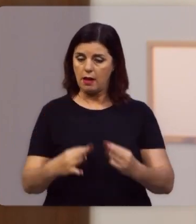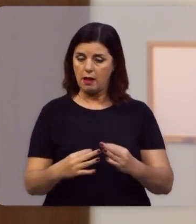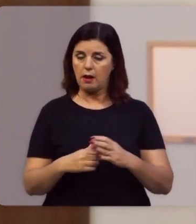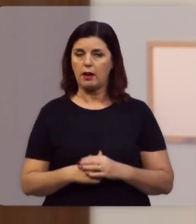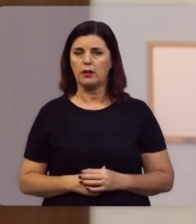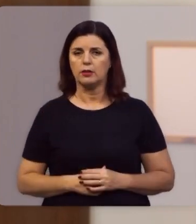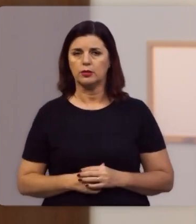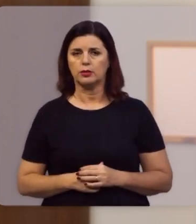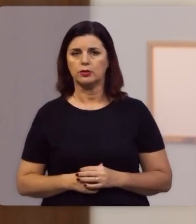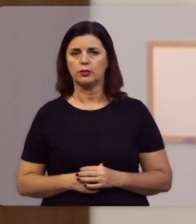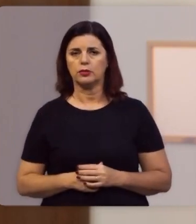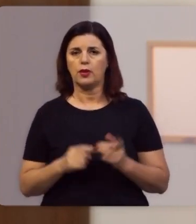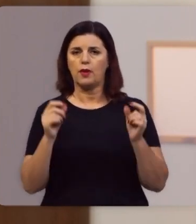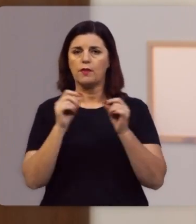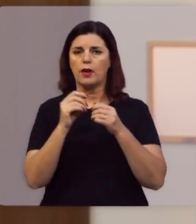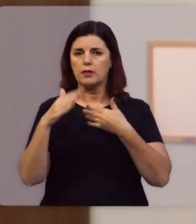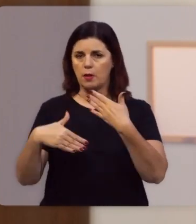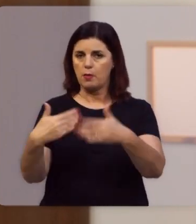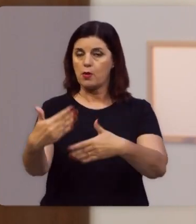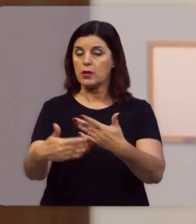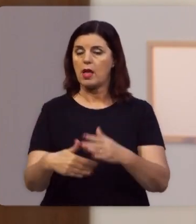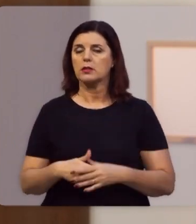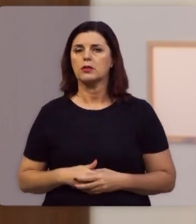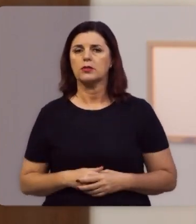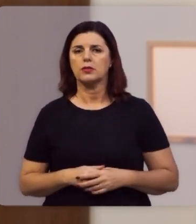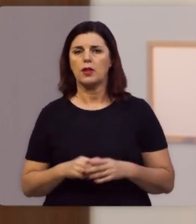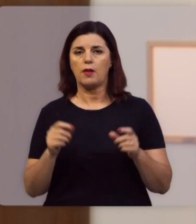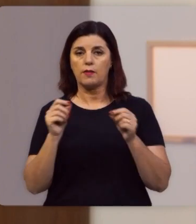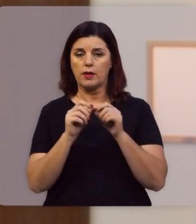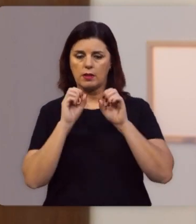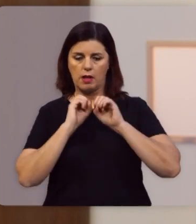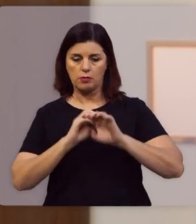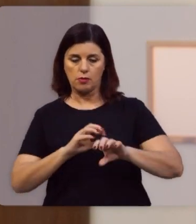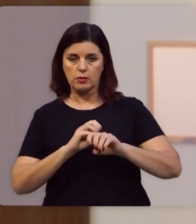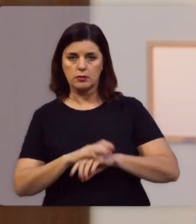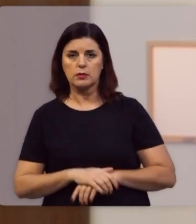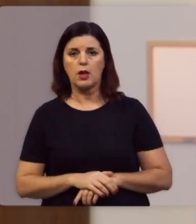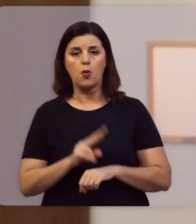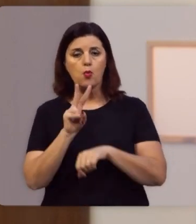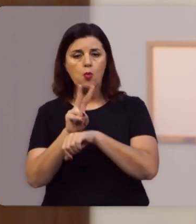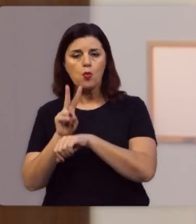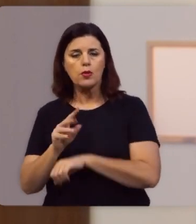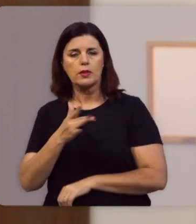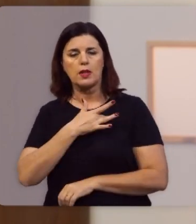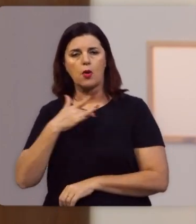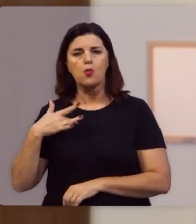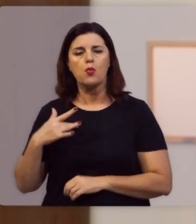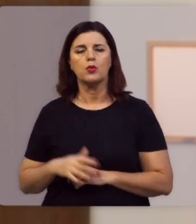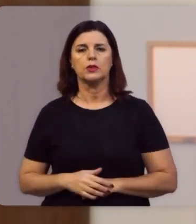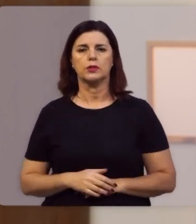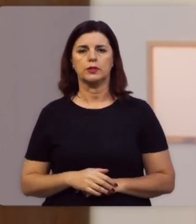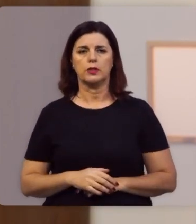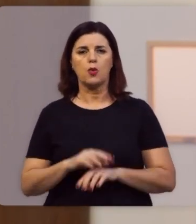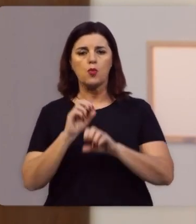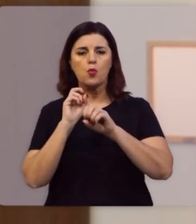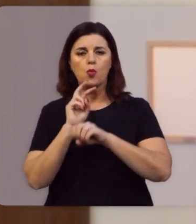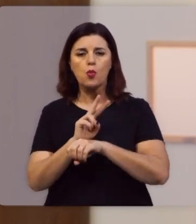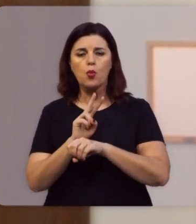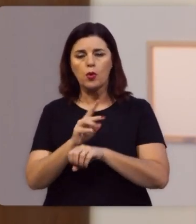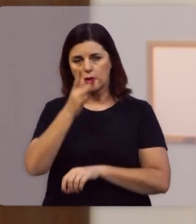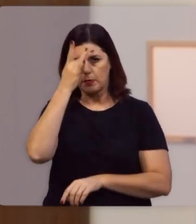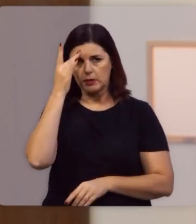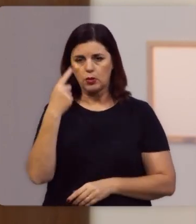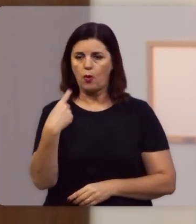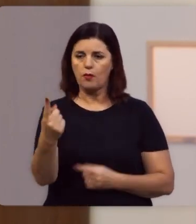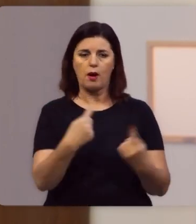a promoção da do Progresso a dando educação cuidando da Saúde cuidando da locomoção